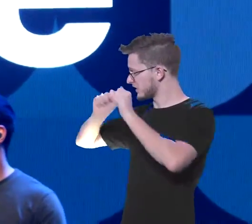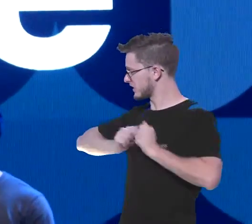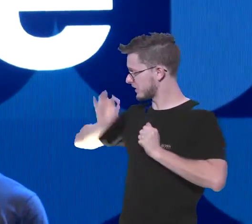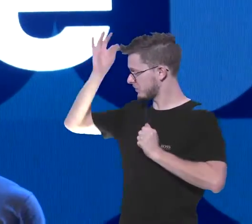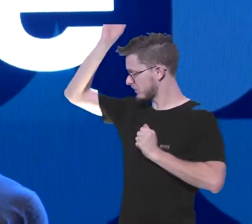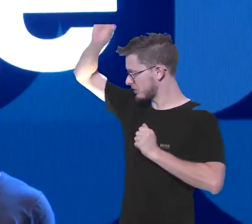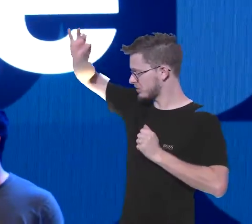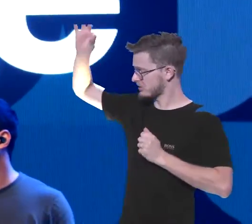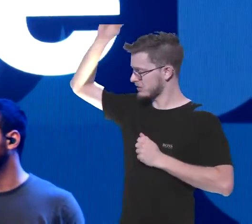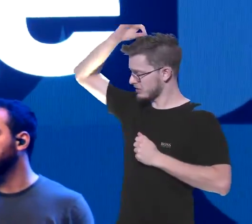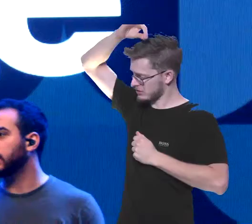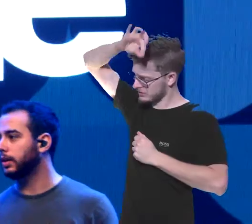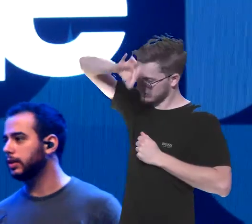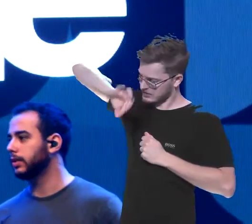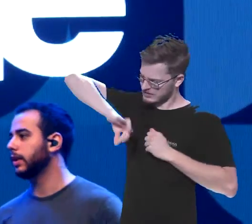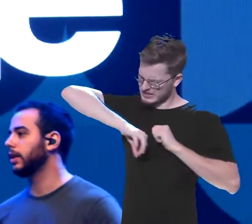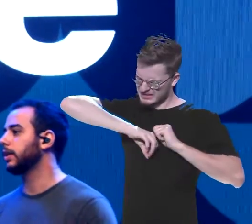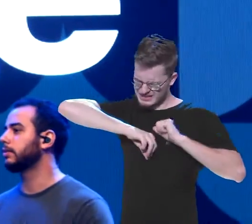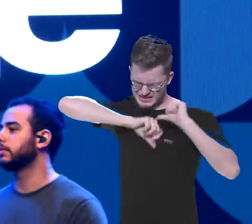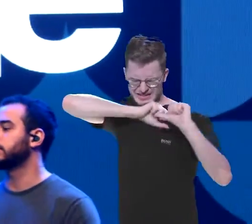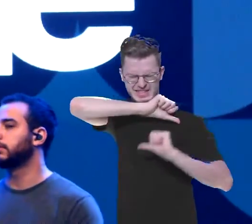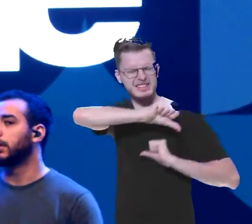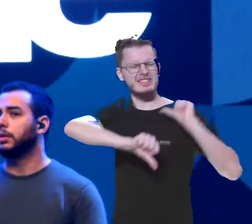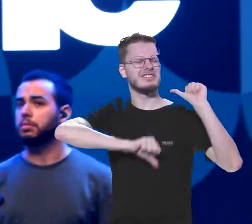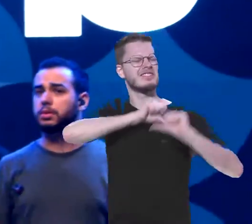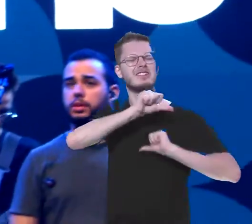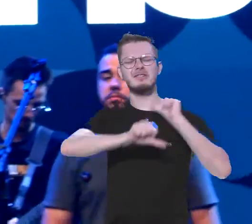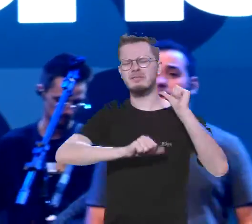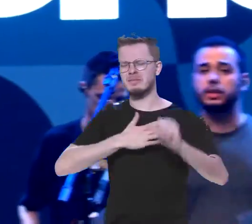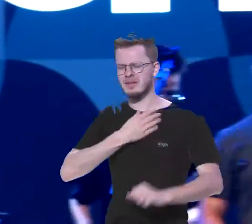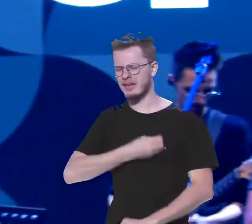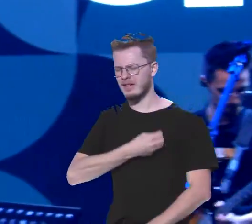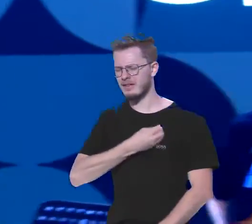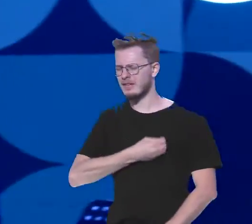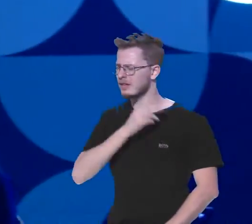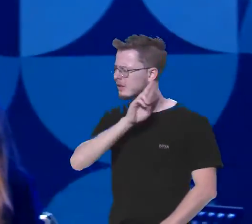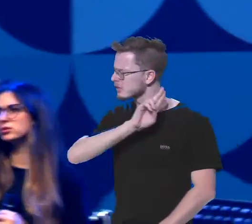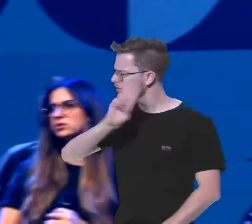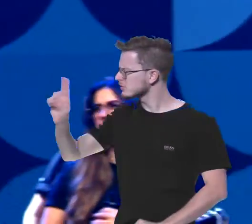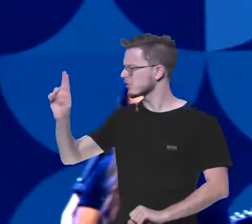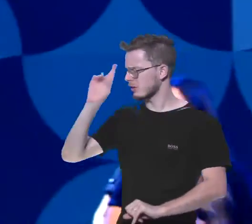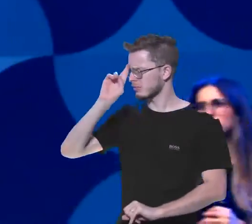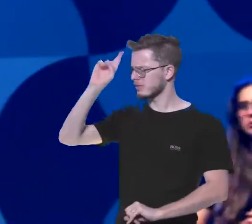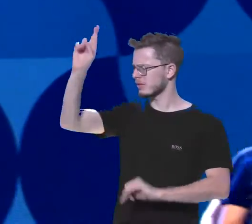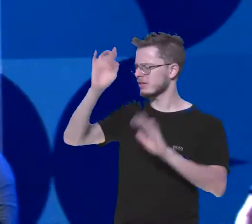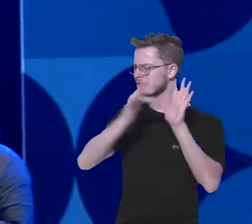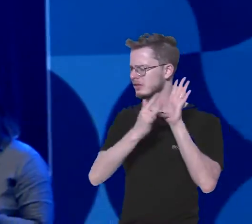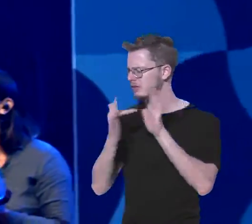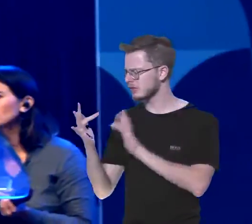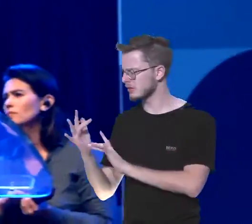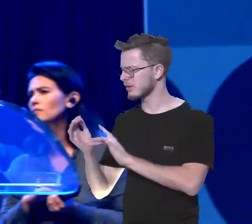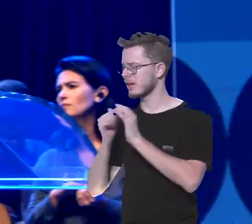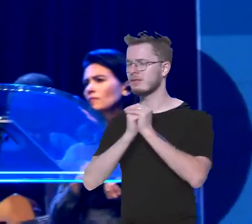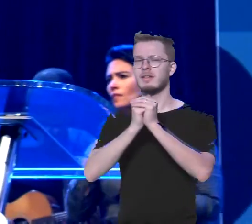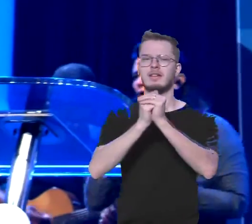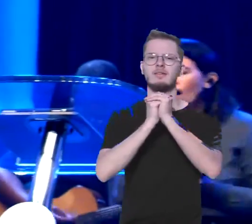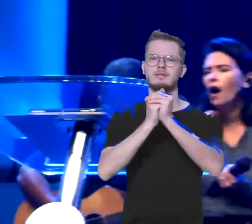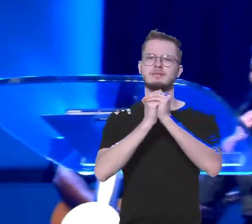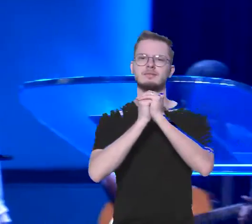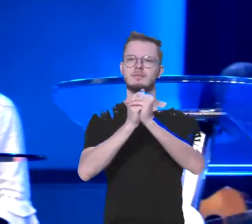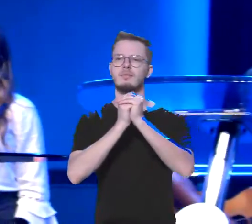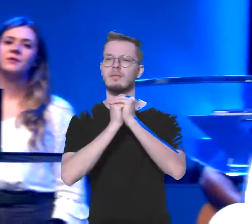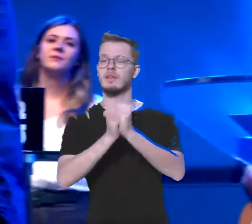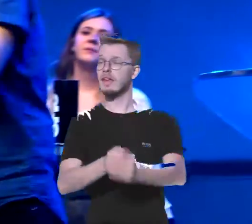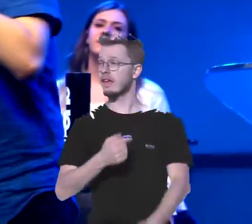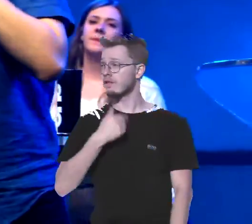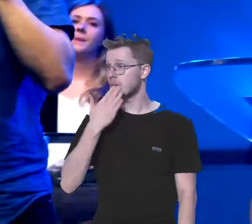Santo, transforma a minha vida, em nome do Senhor Jesus. Amém, amém, amém. Eu vou